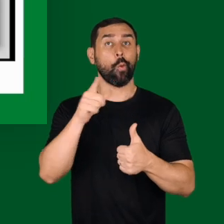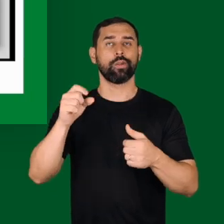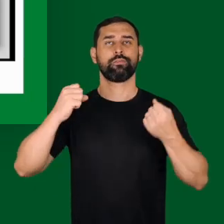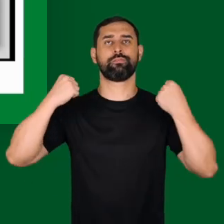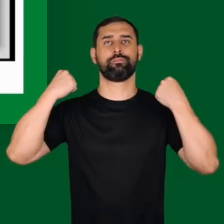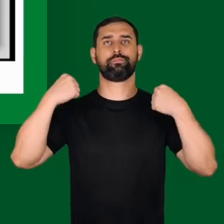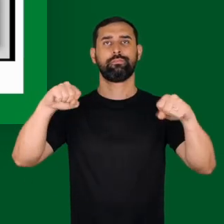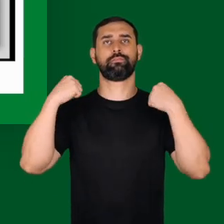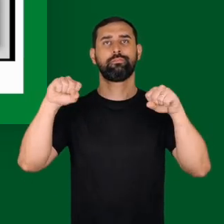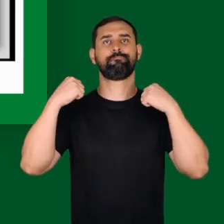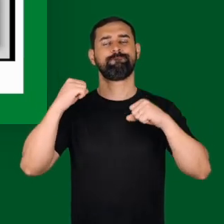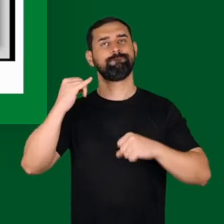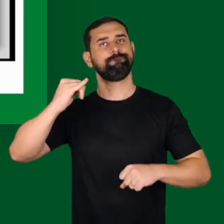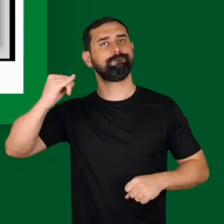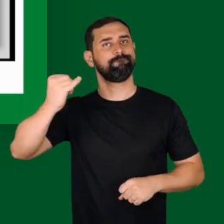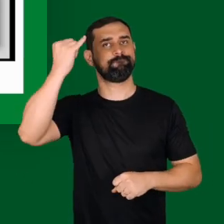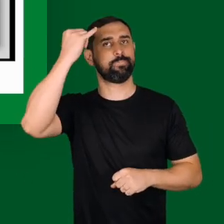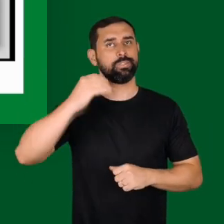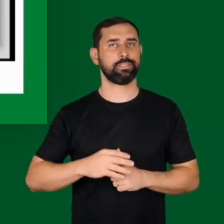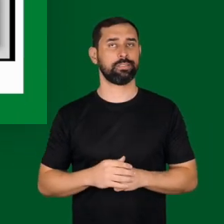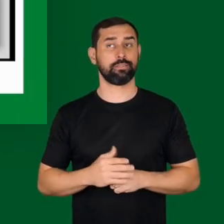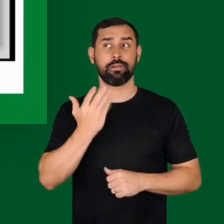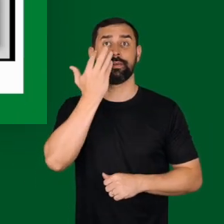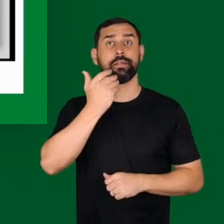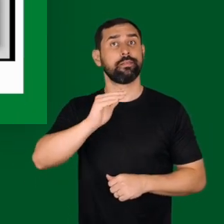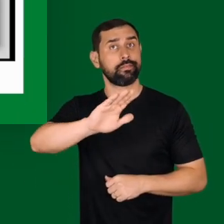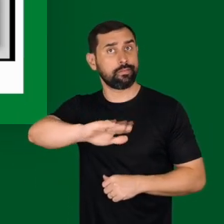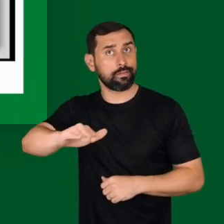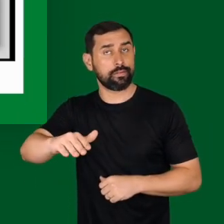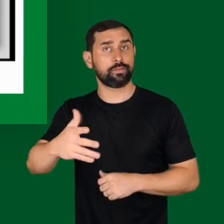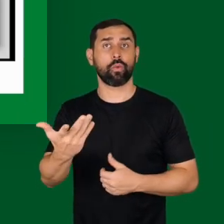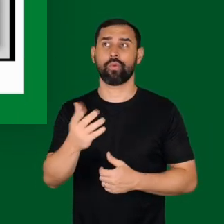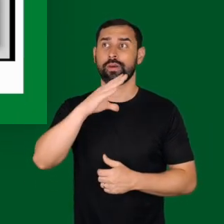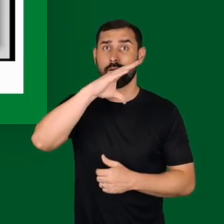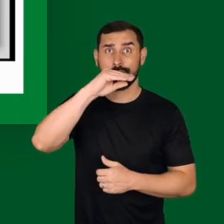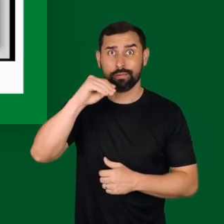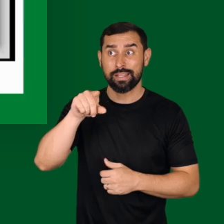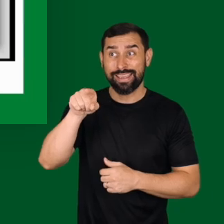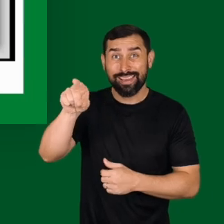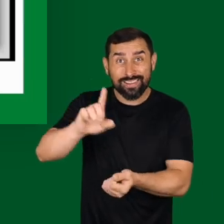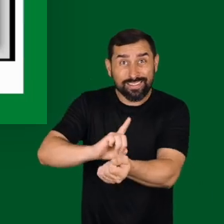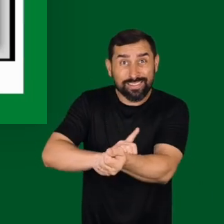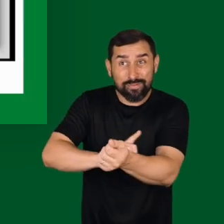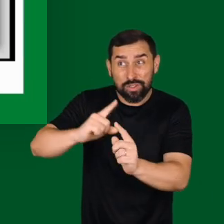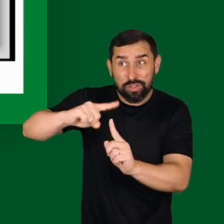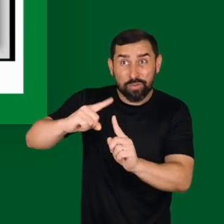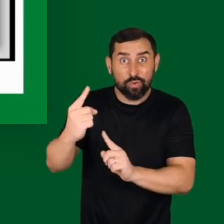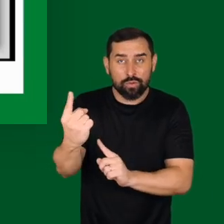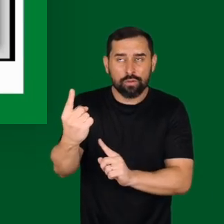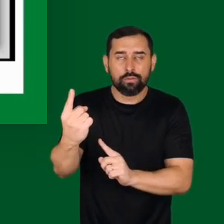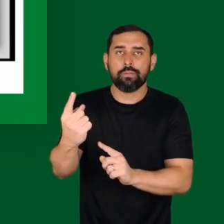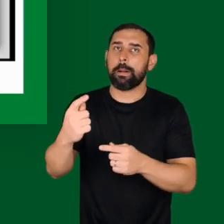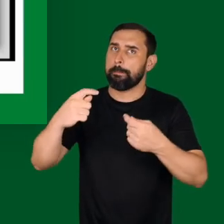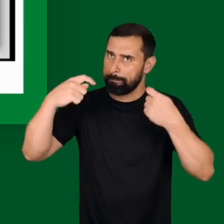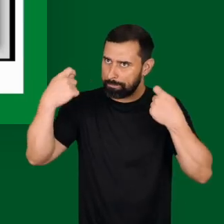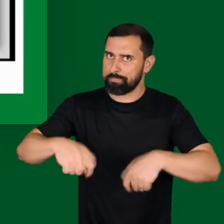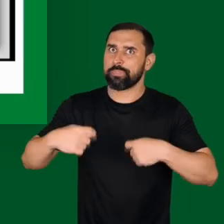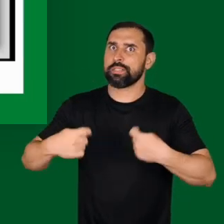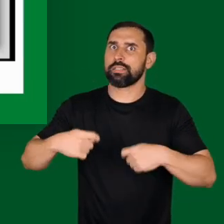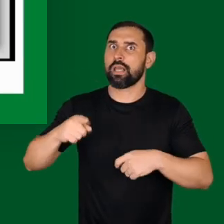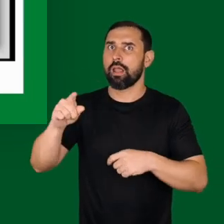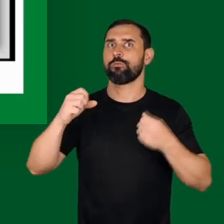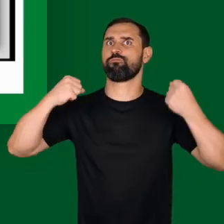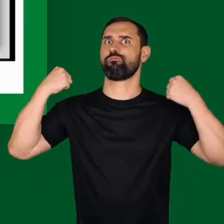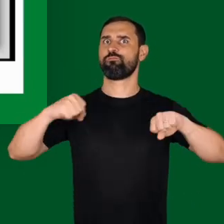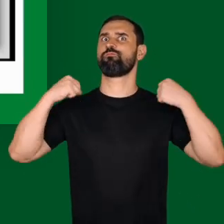muito importante, que é a atividade física. Então, a criança ou adolescente com diabetes mellitus tipo 1, ele pode e